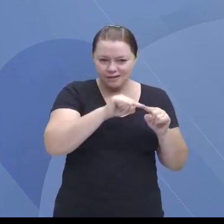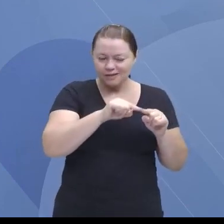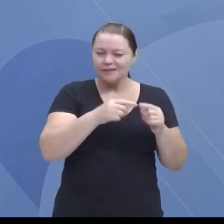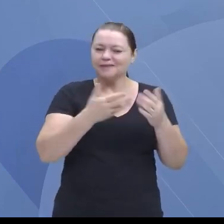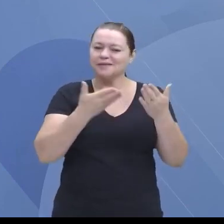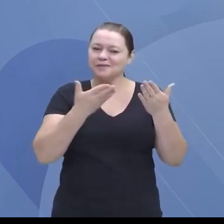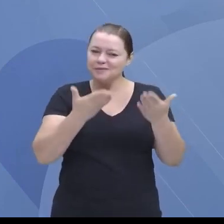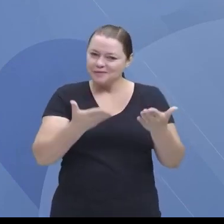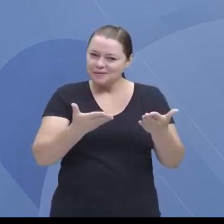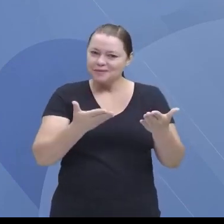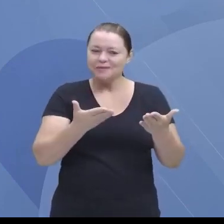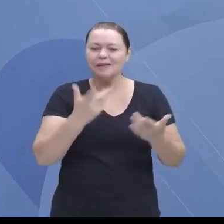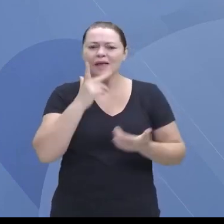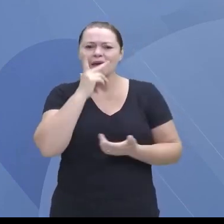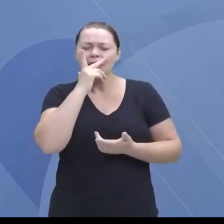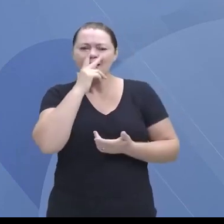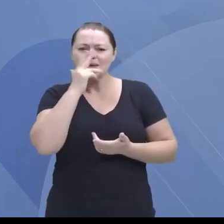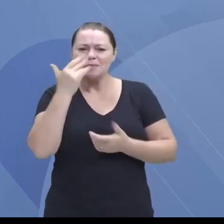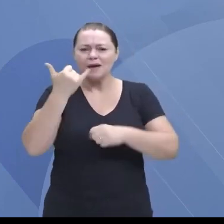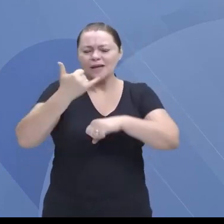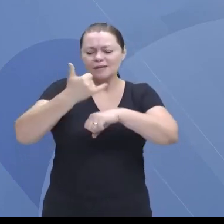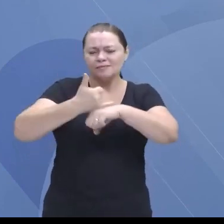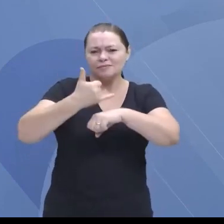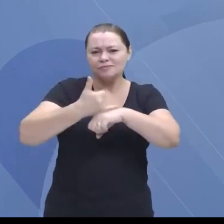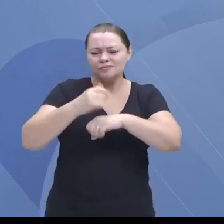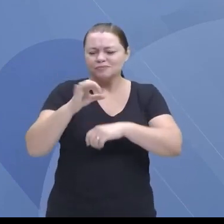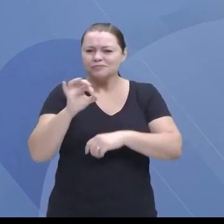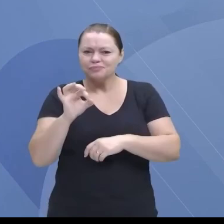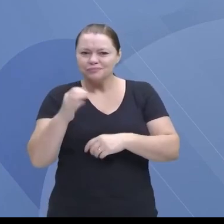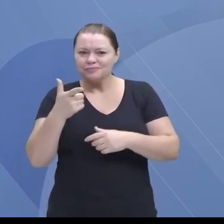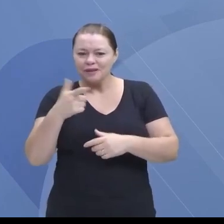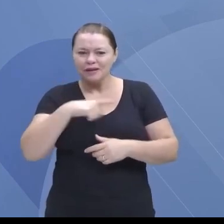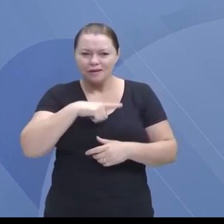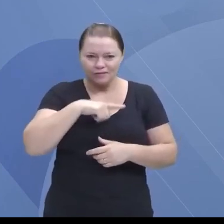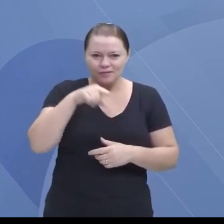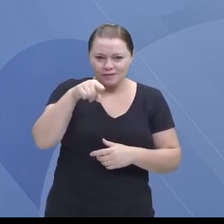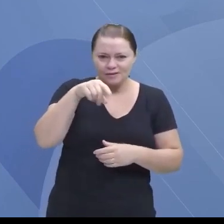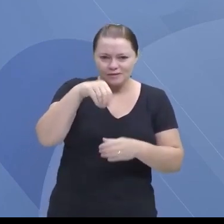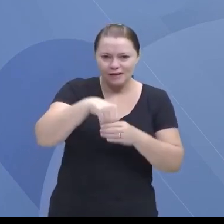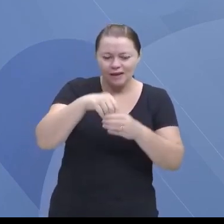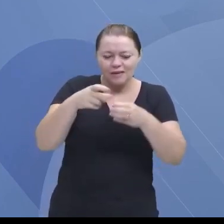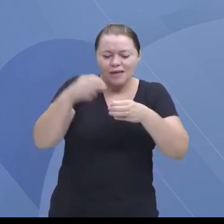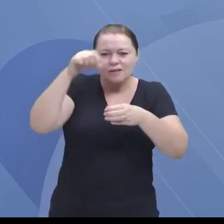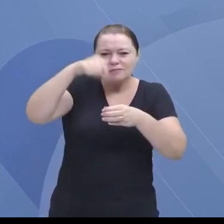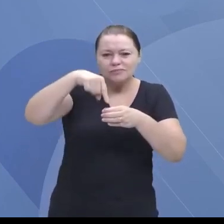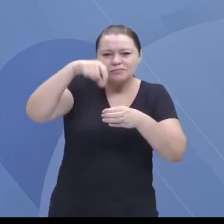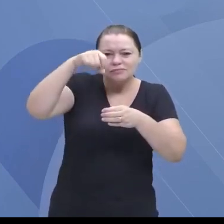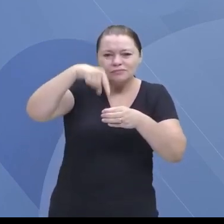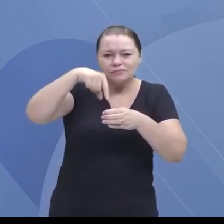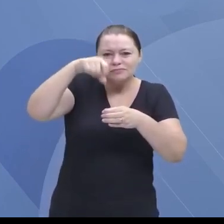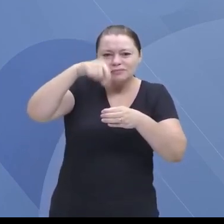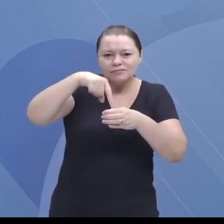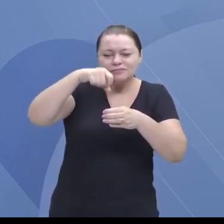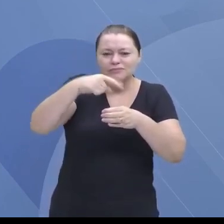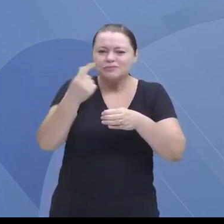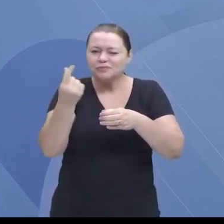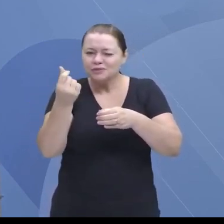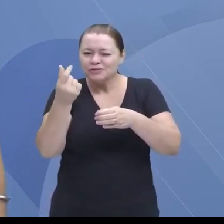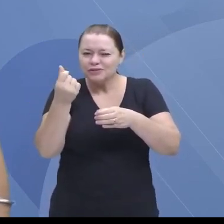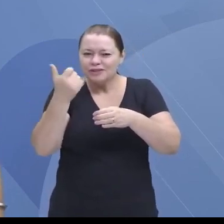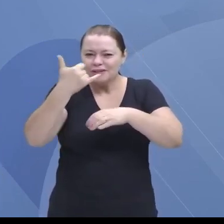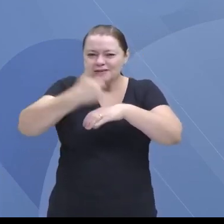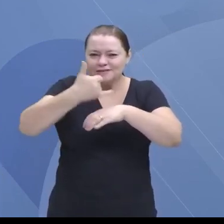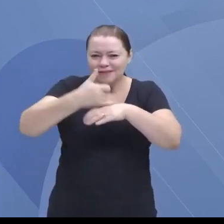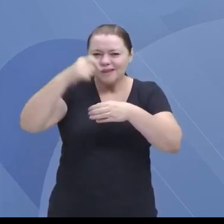círculo, que parece uma moeda. Quantos aí não tem moeda no cofre? Não tem um cofrinho que guarda a